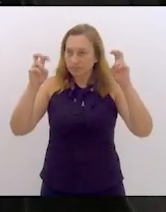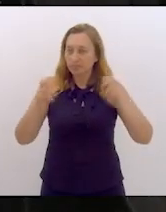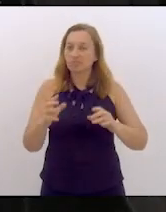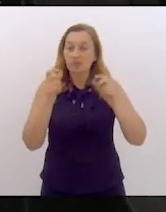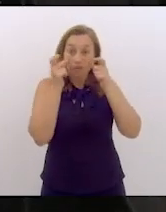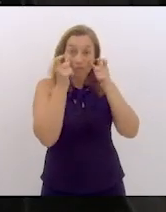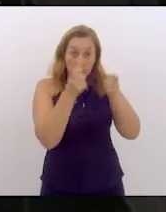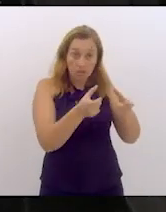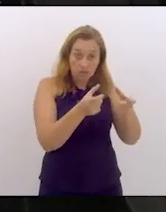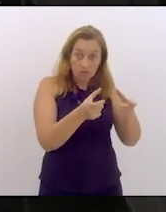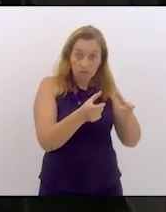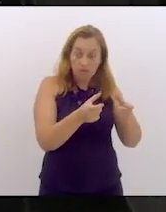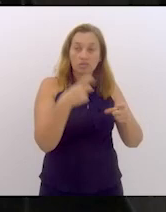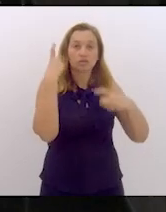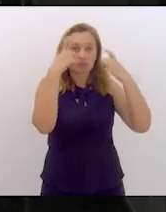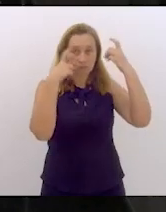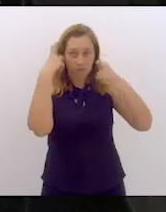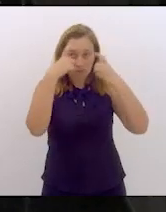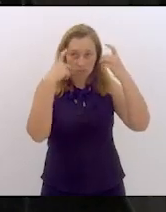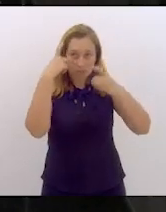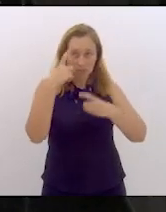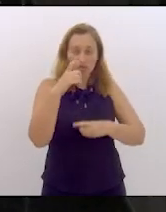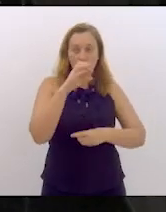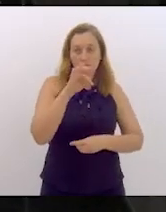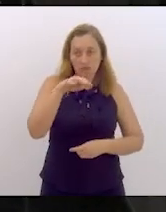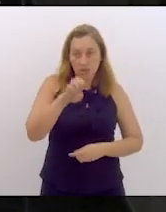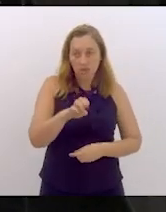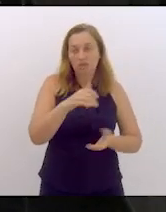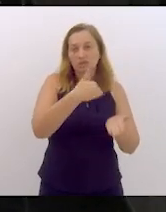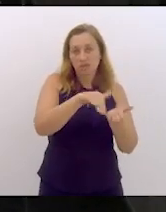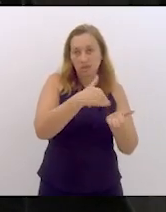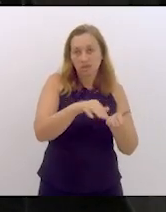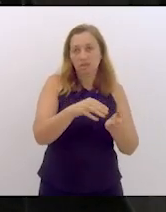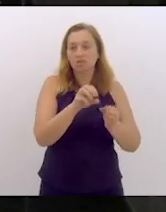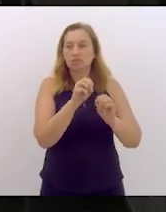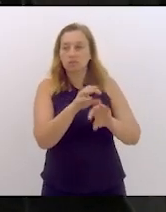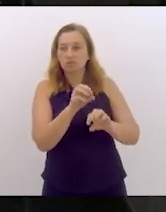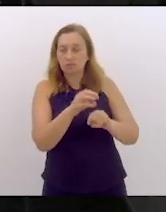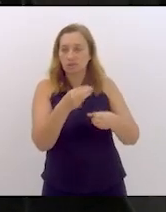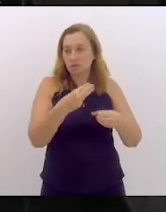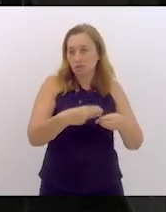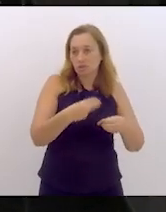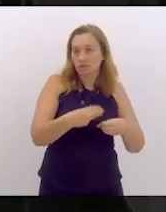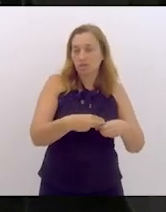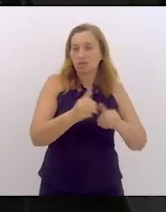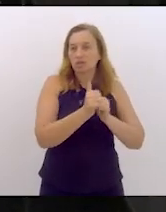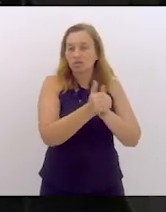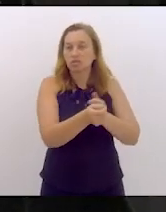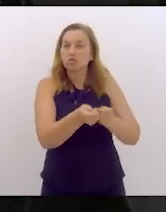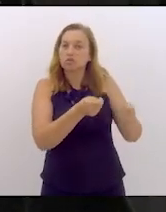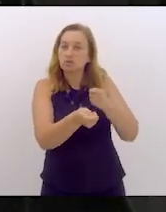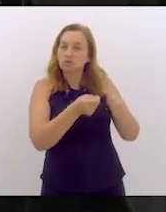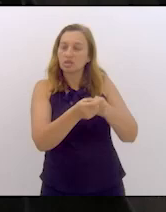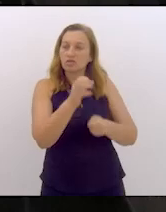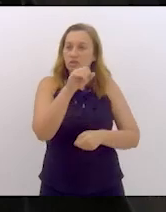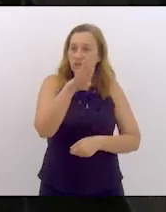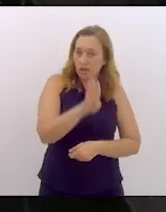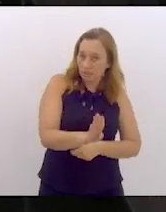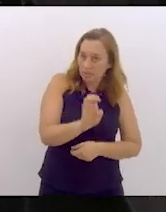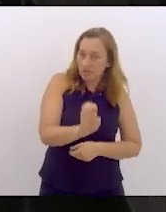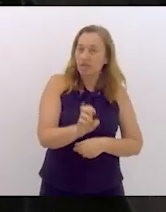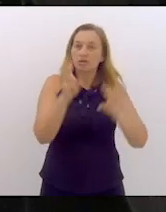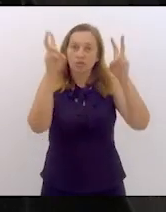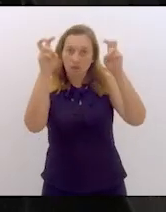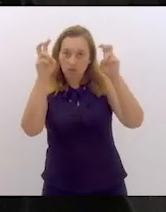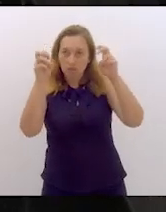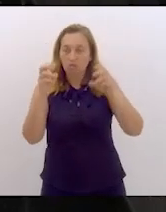lado chamando a atenção para a preocupação da um dia e meio da Secretaria Municipal de Educação do Conselho de acompanhamento e controle social do fundeb sobre